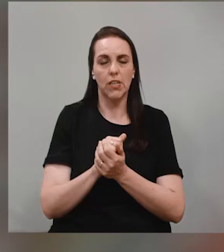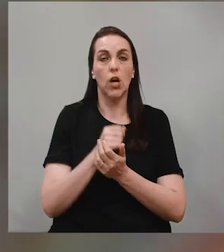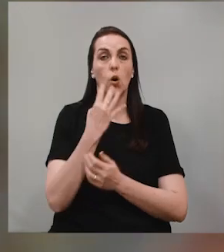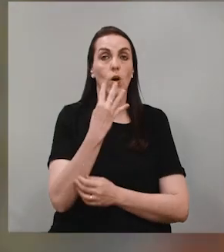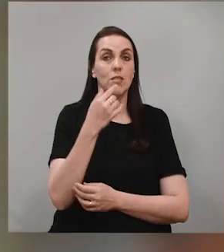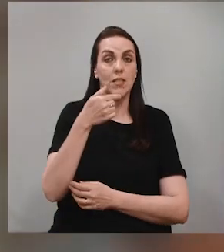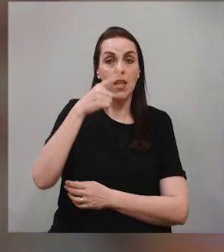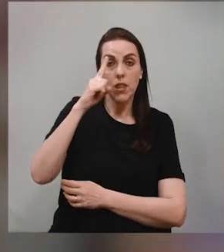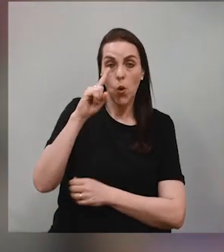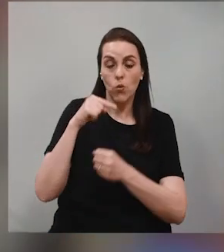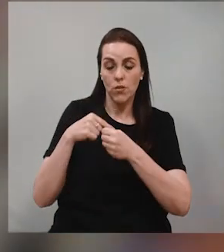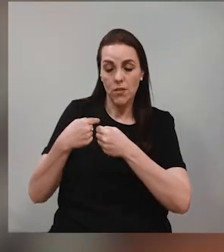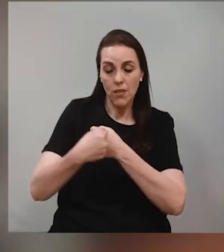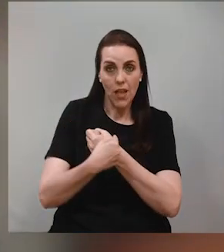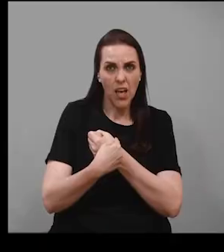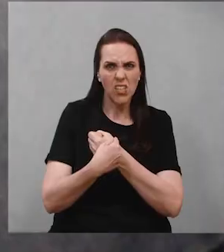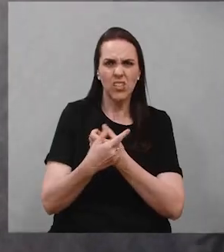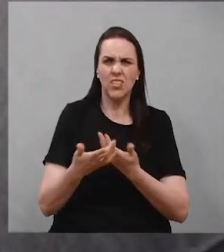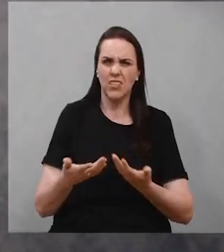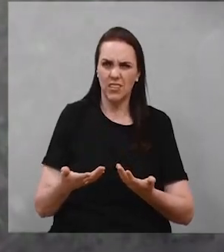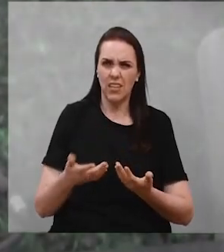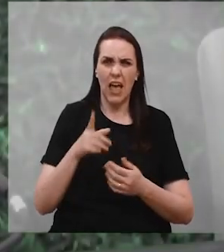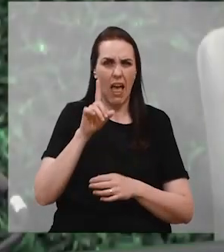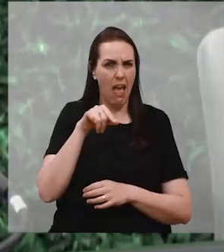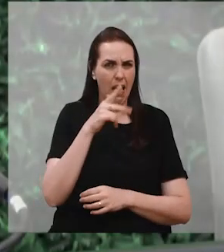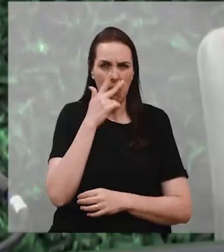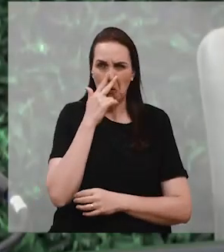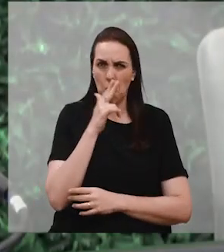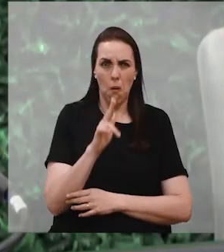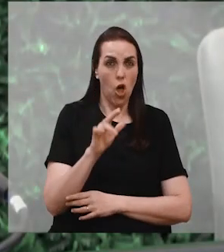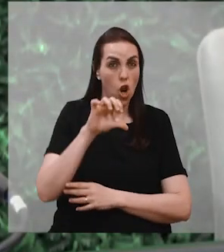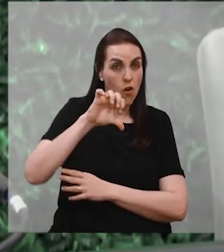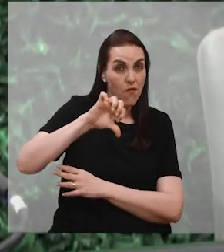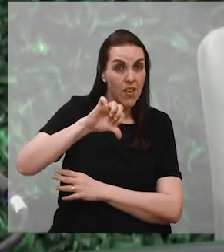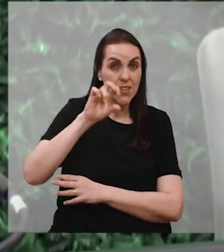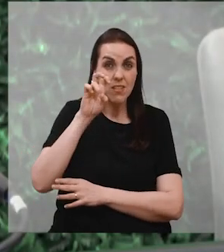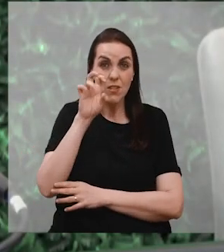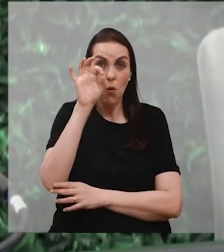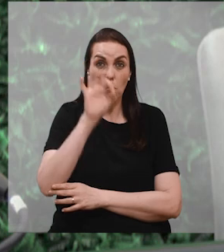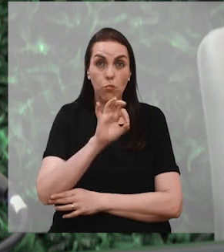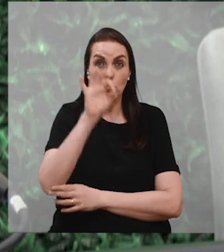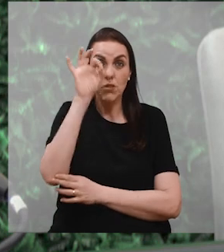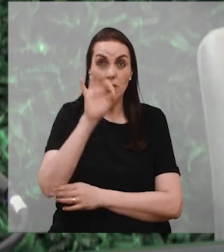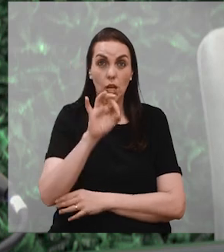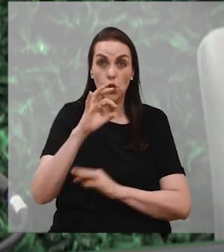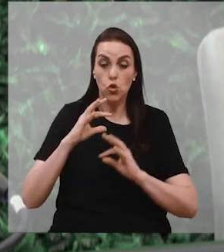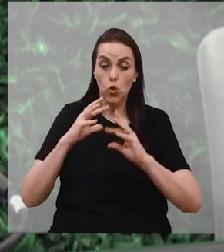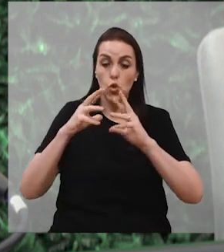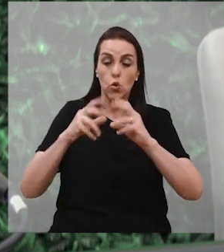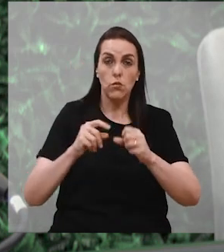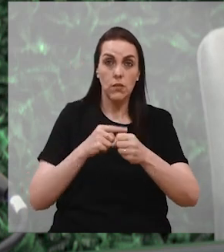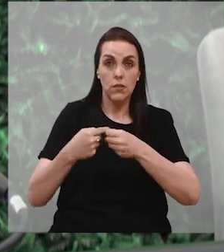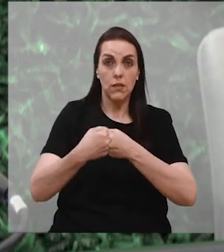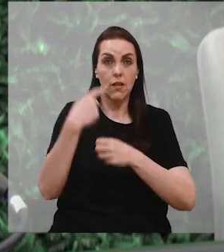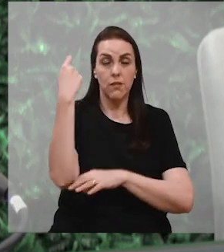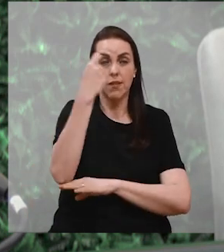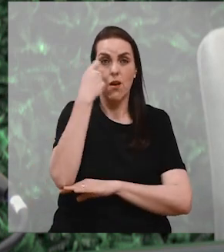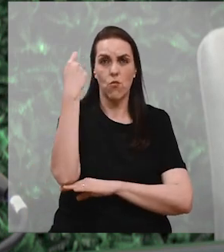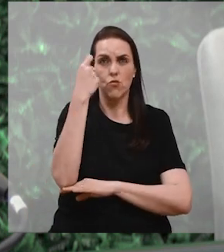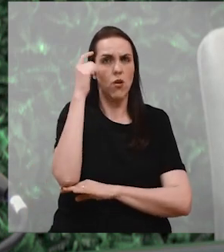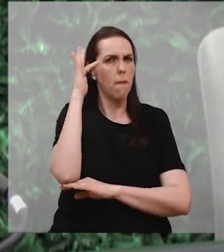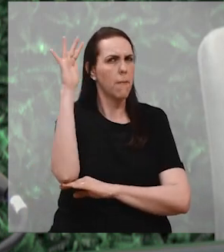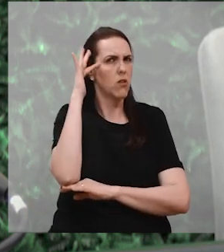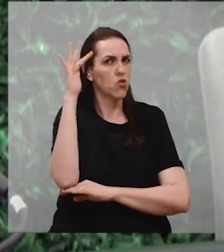elétrica. 471 municípios. Isso equivale a 95% de todas